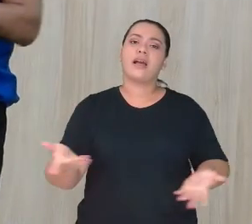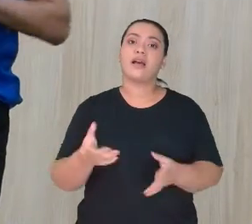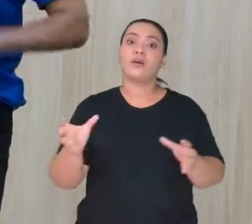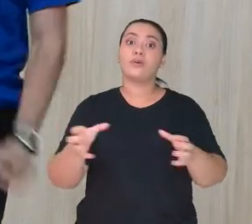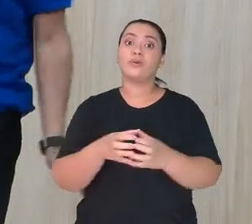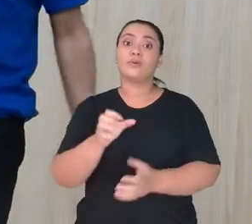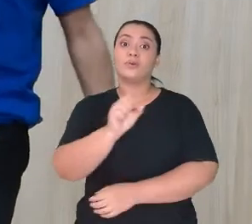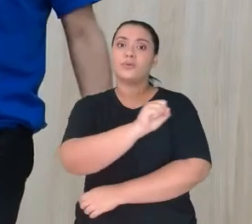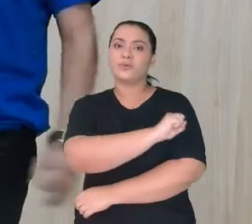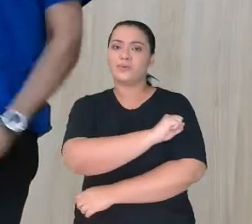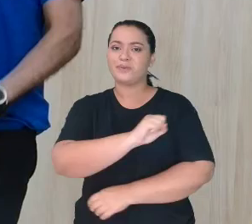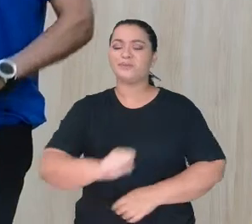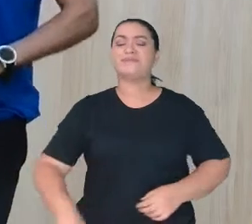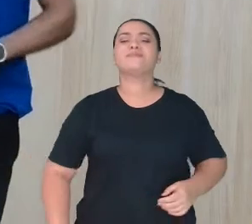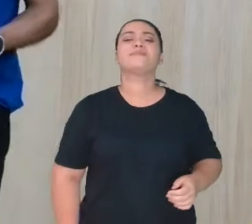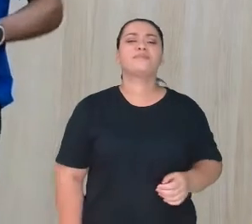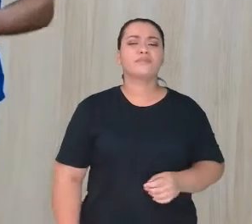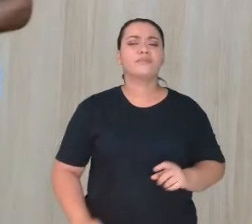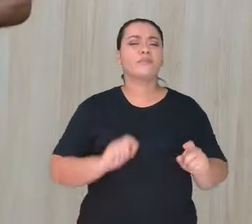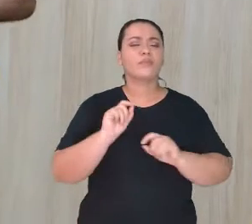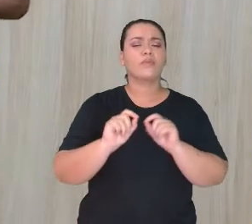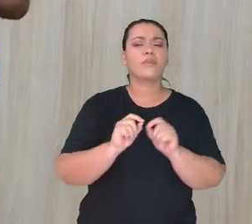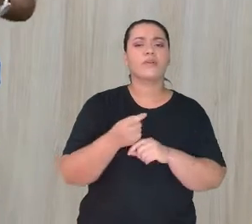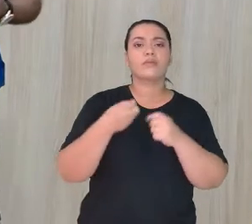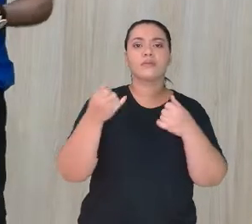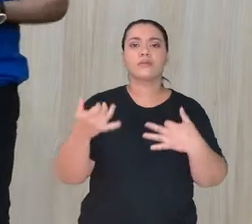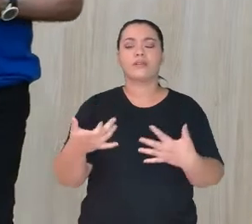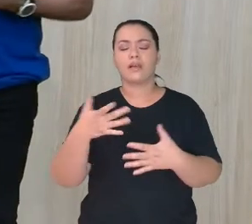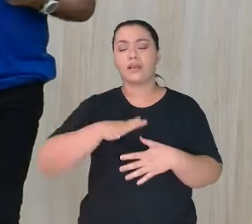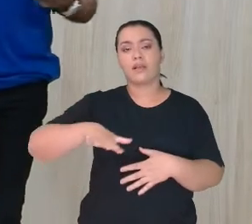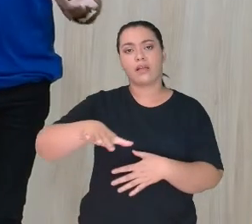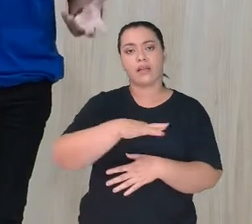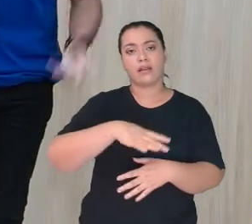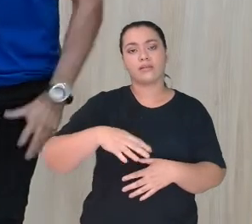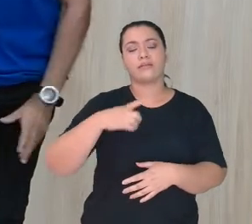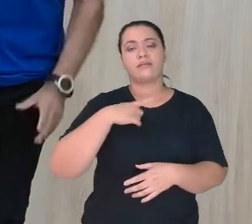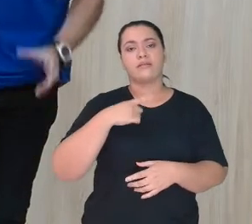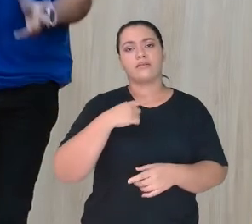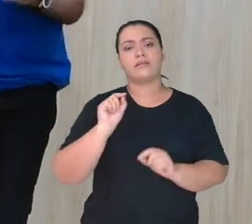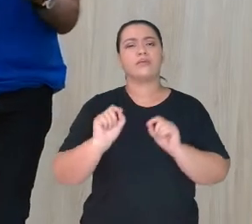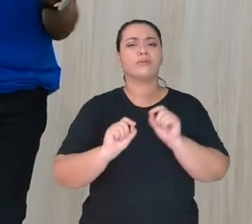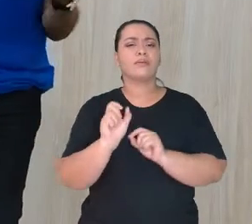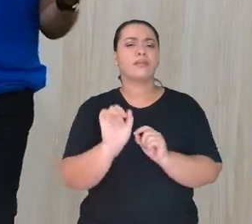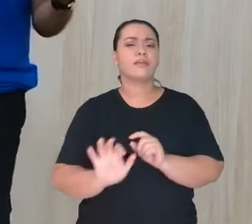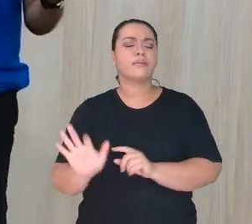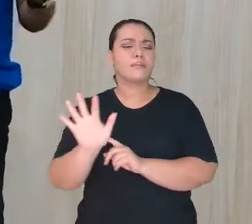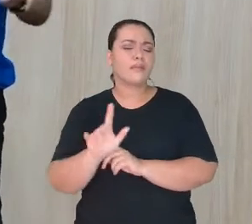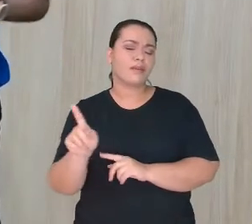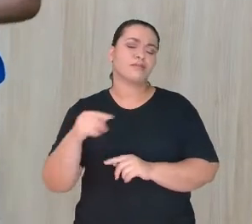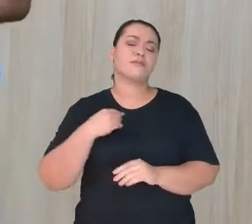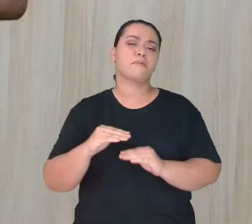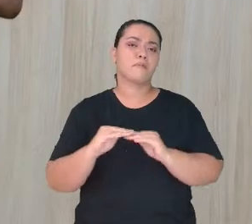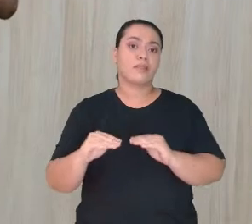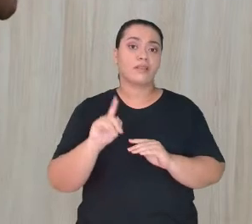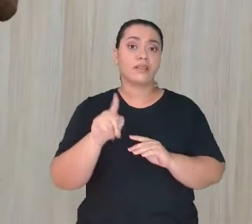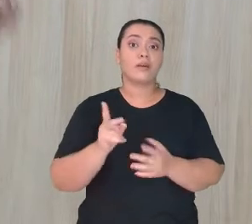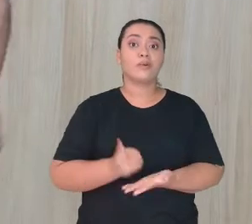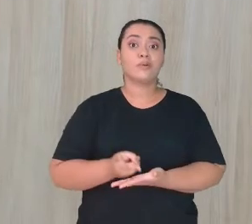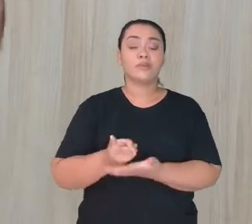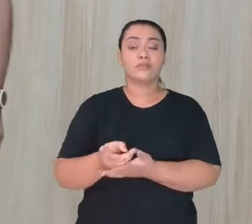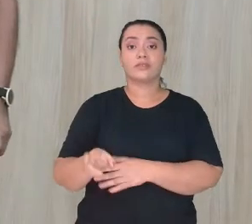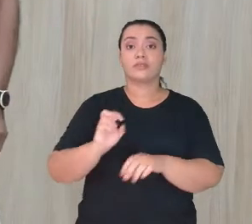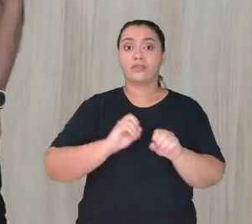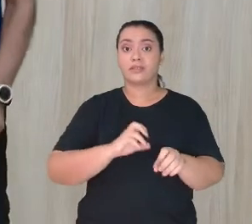do 8º ano, falando um pouquinho sobre área das figuras planas, exatamente uma continuação das nossas